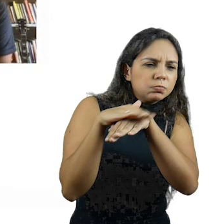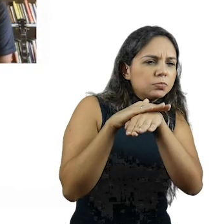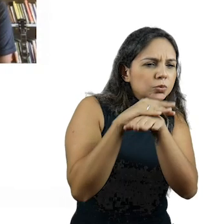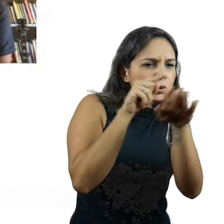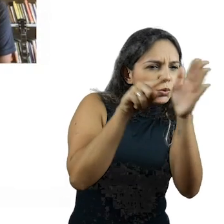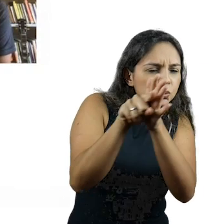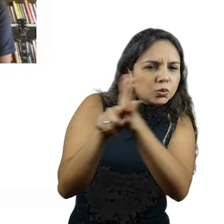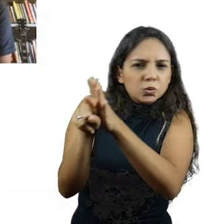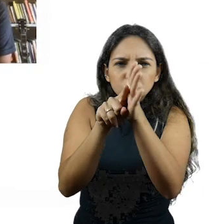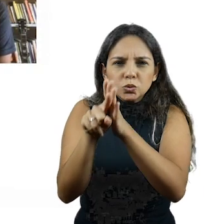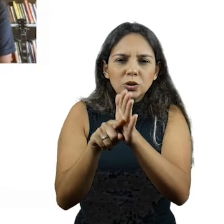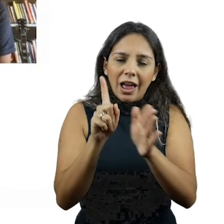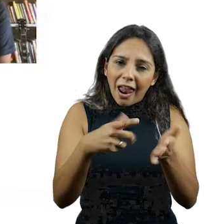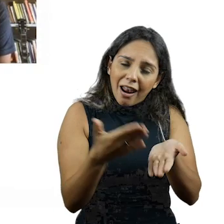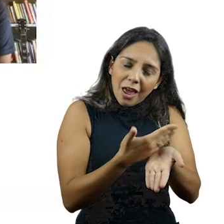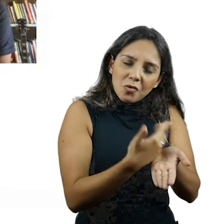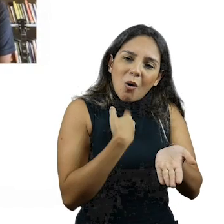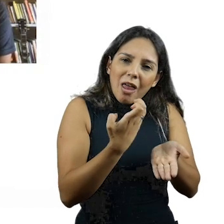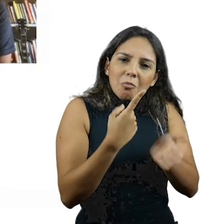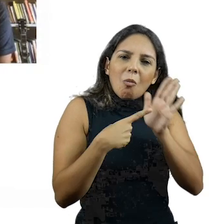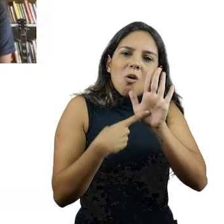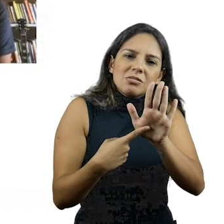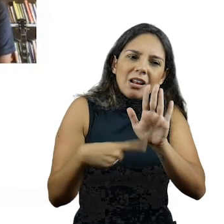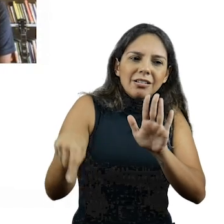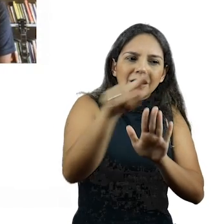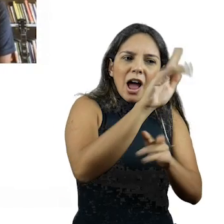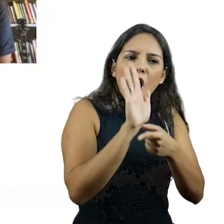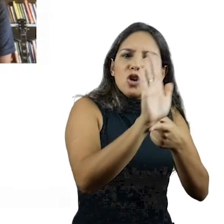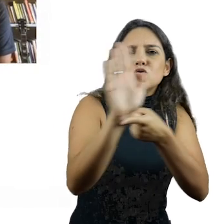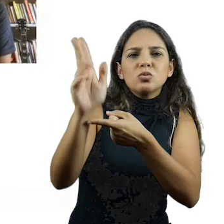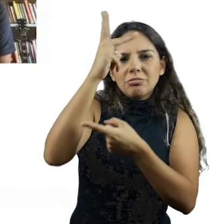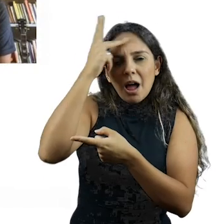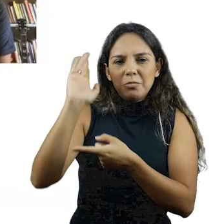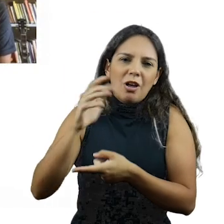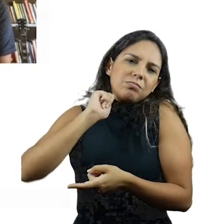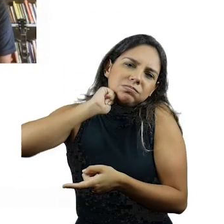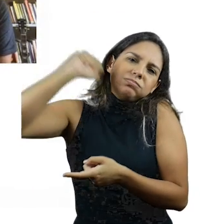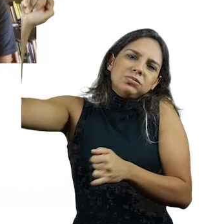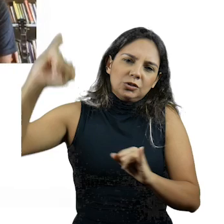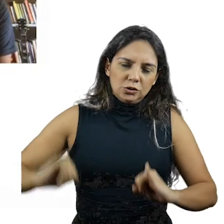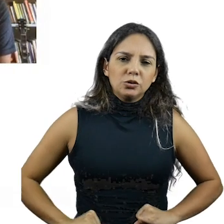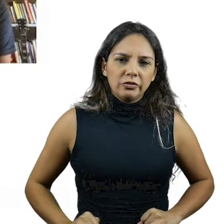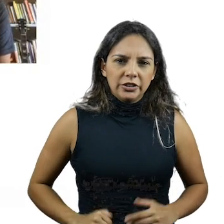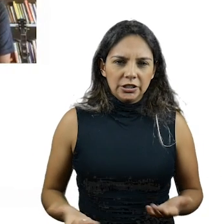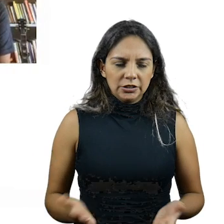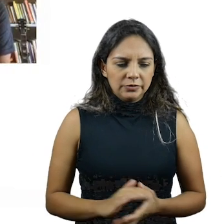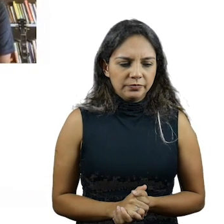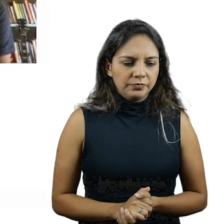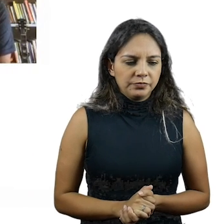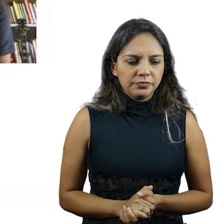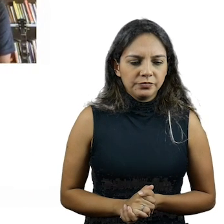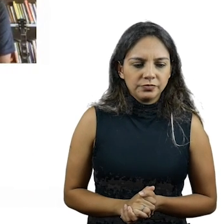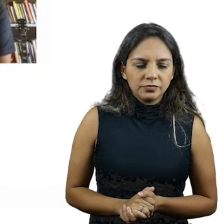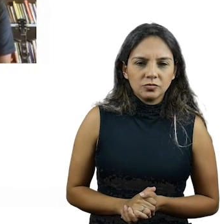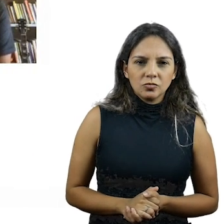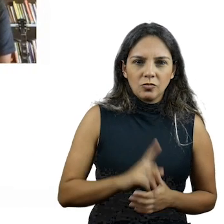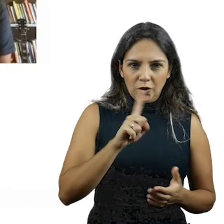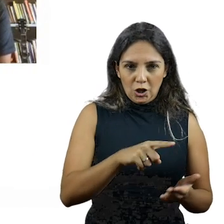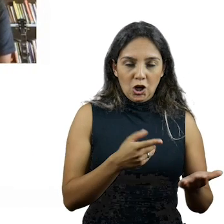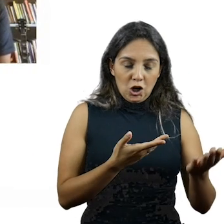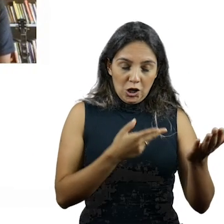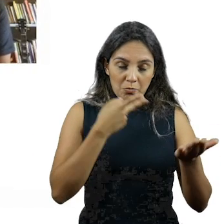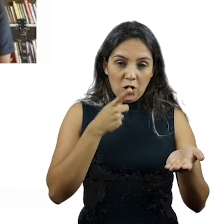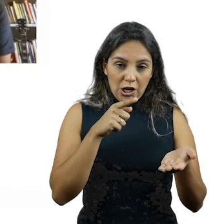a esperança é essa, que realmente contribua um pouquinho para esse nosso mundão maluco, né? É dirigido ao público juvenil,